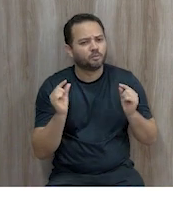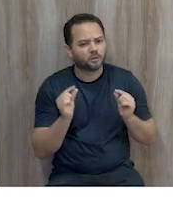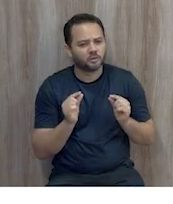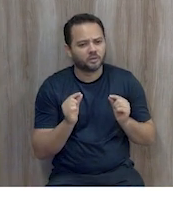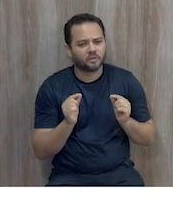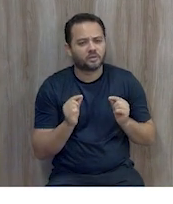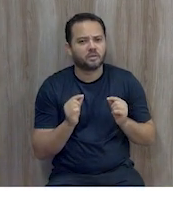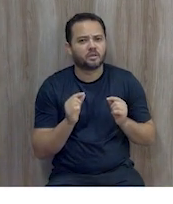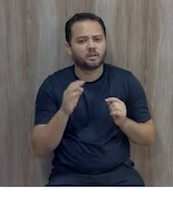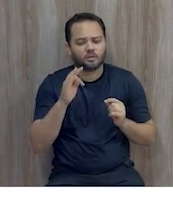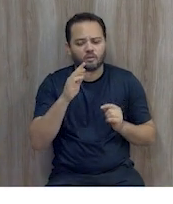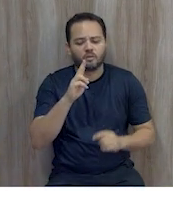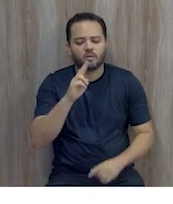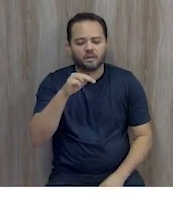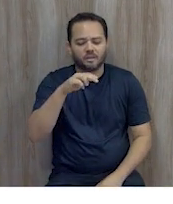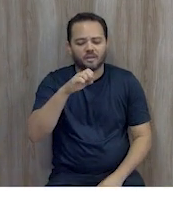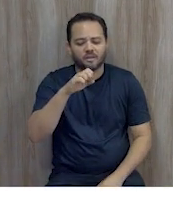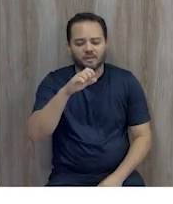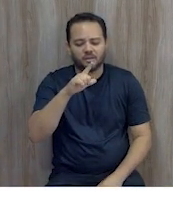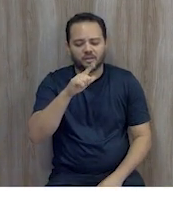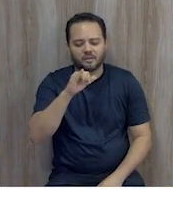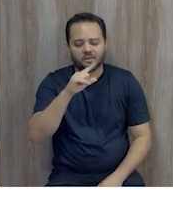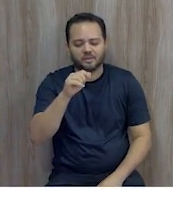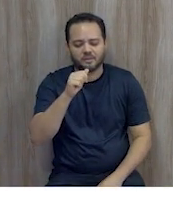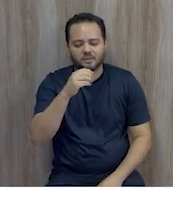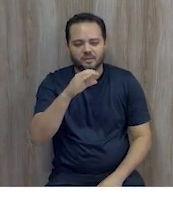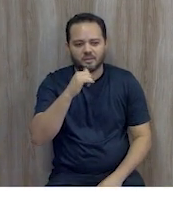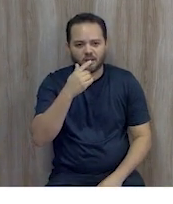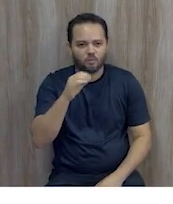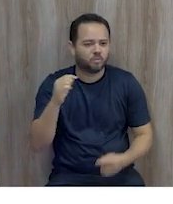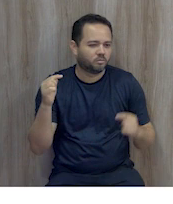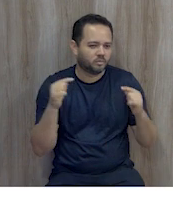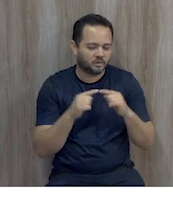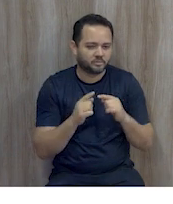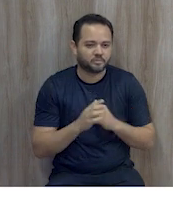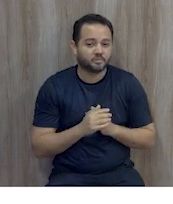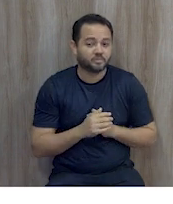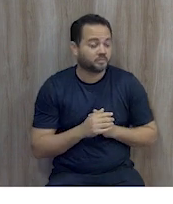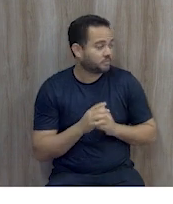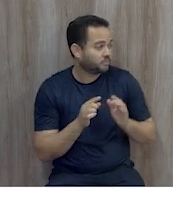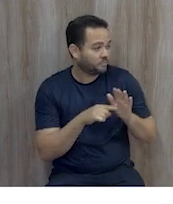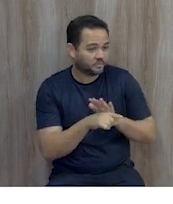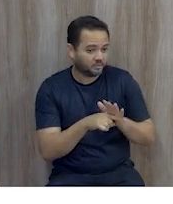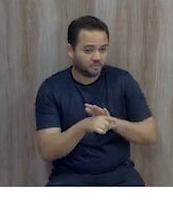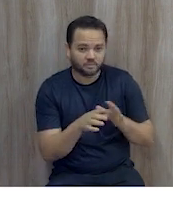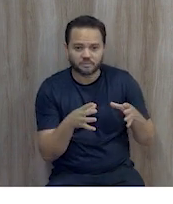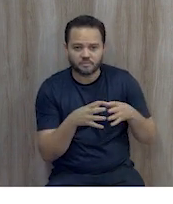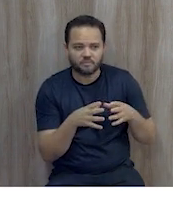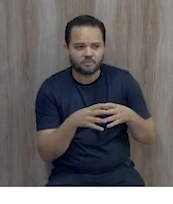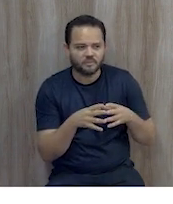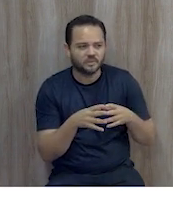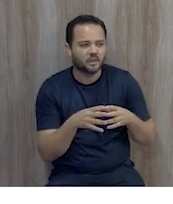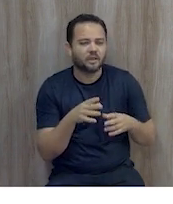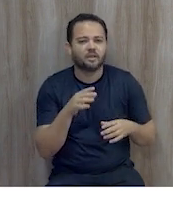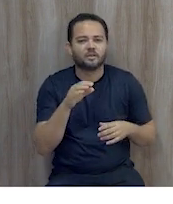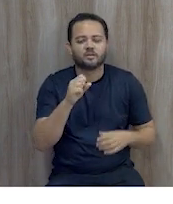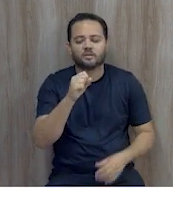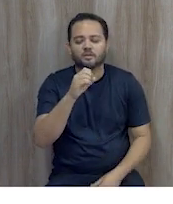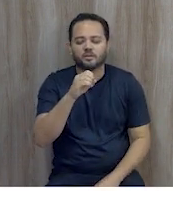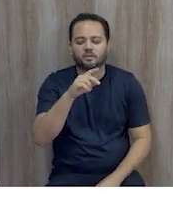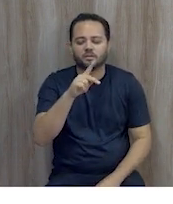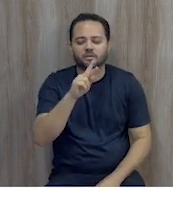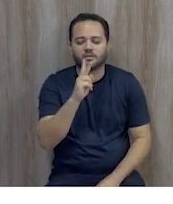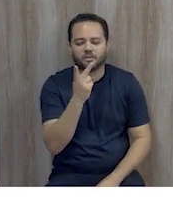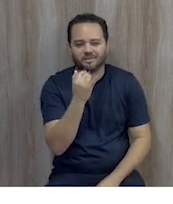técnica de tunelização, que foi muito mostrada pela Sofia Aroca e o grupo de pesquisa dela, e hoje a